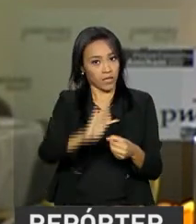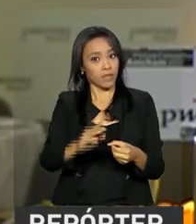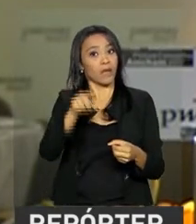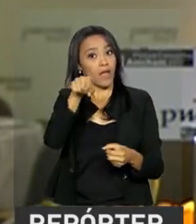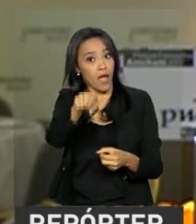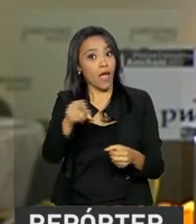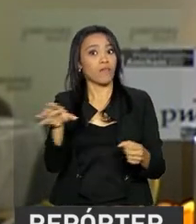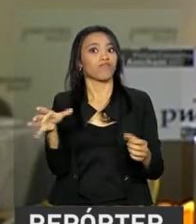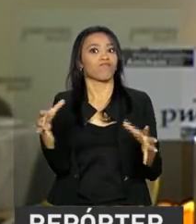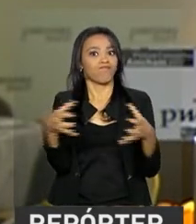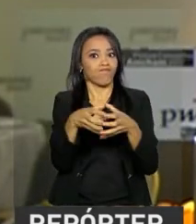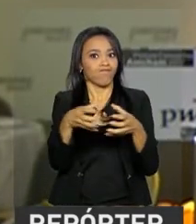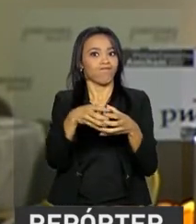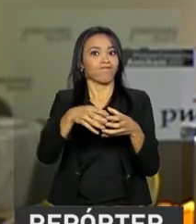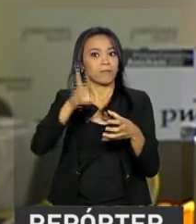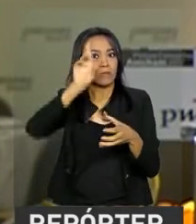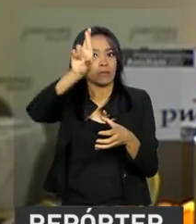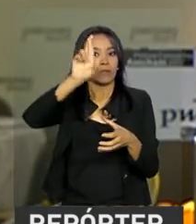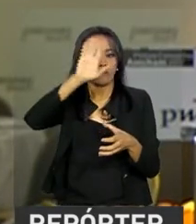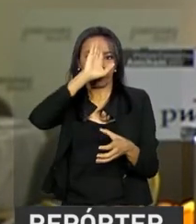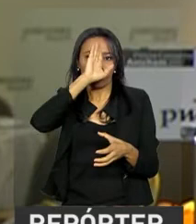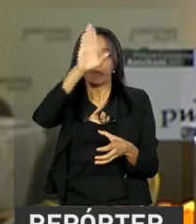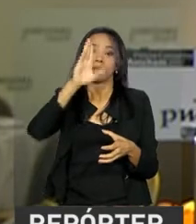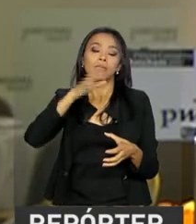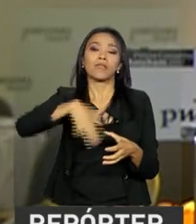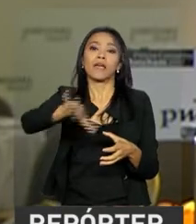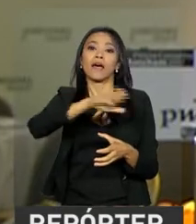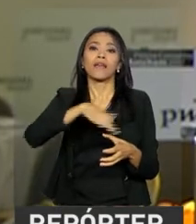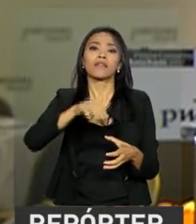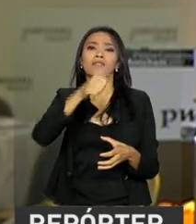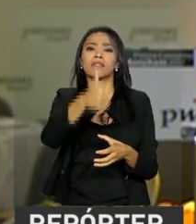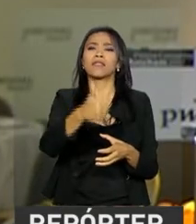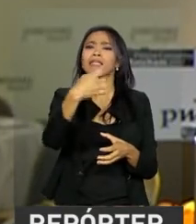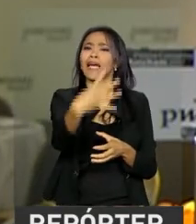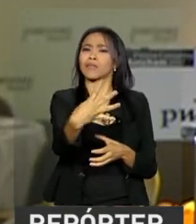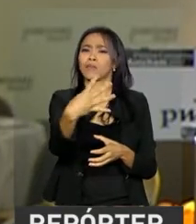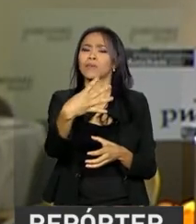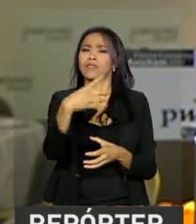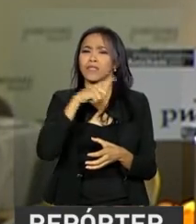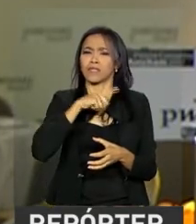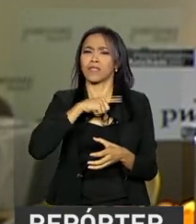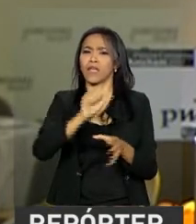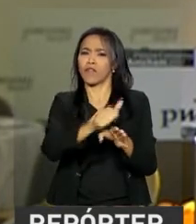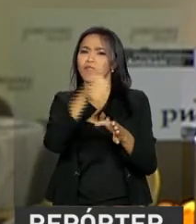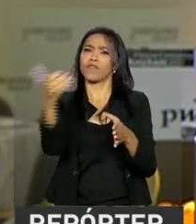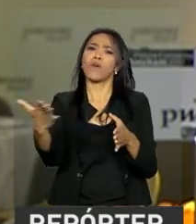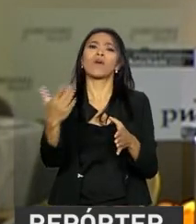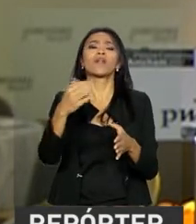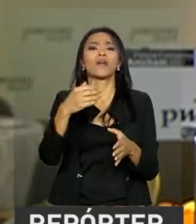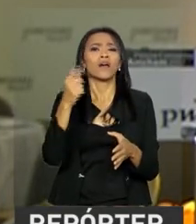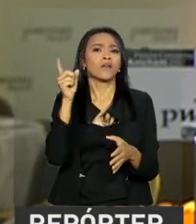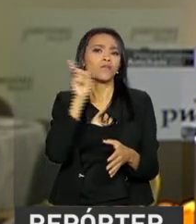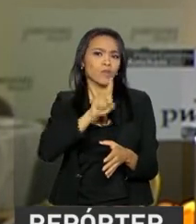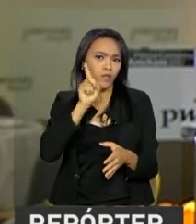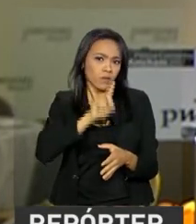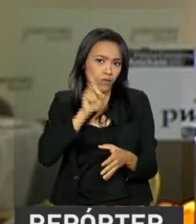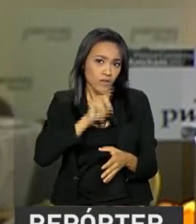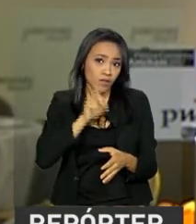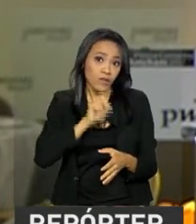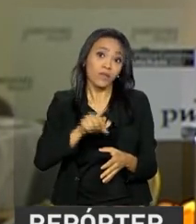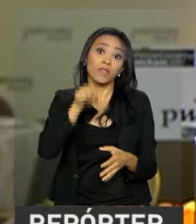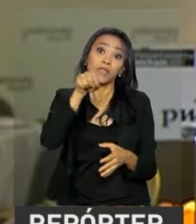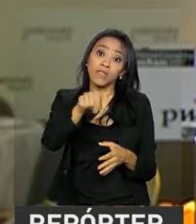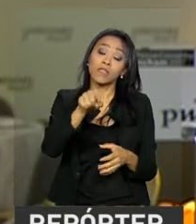americana do comércio entre a 114 câmaras existentes fora dos estados unidos e também a maior câmara